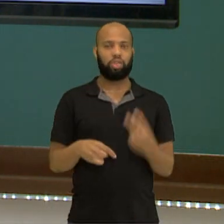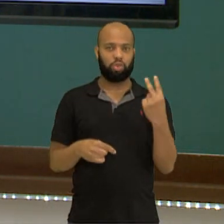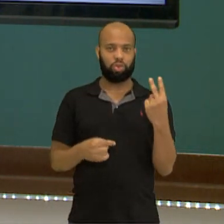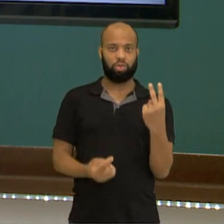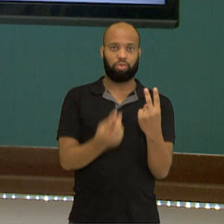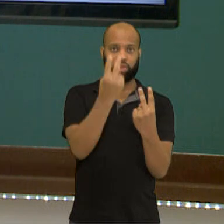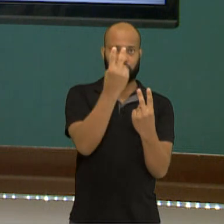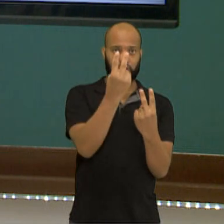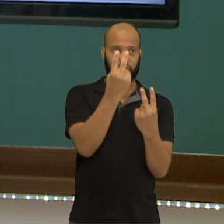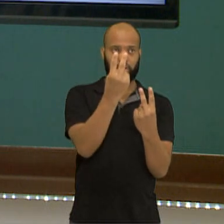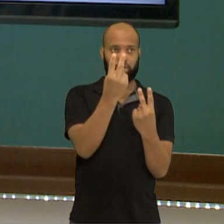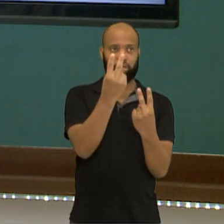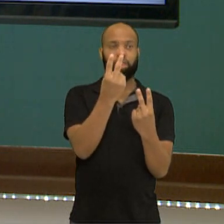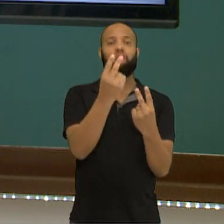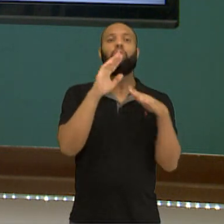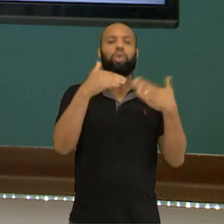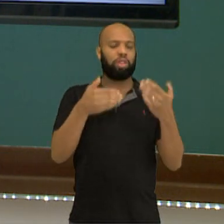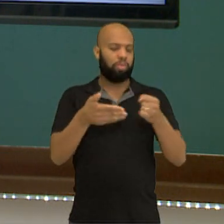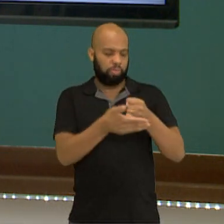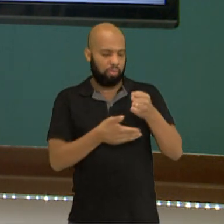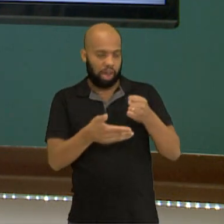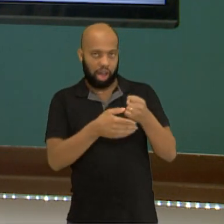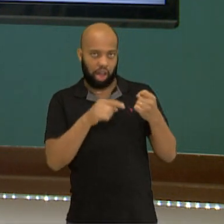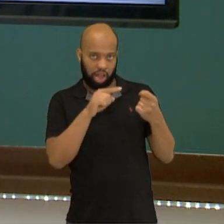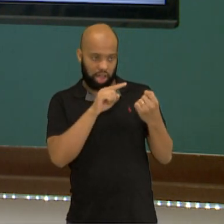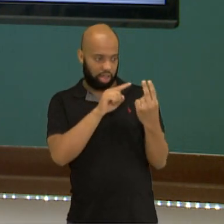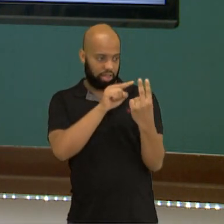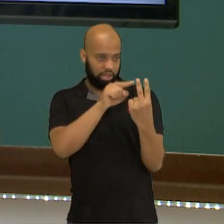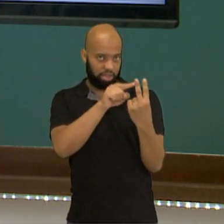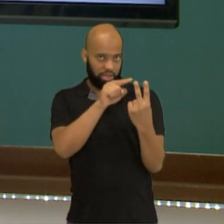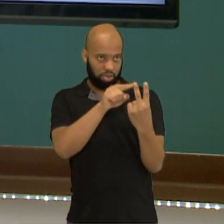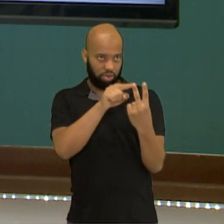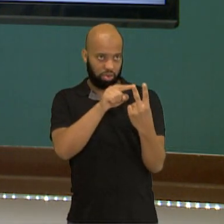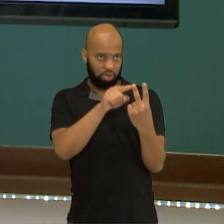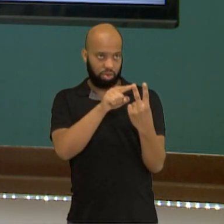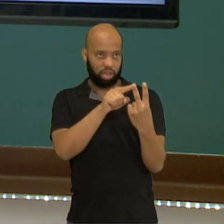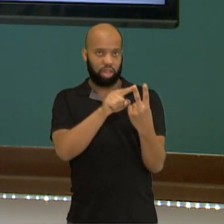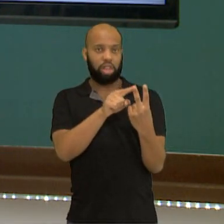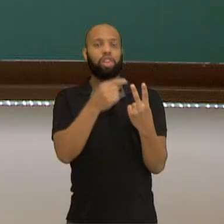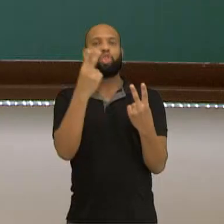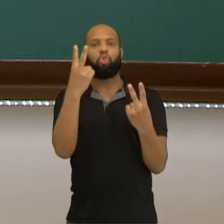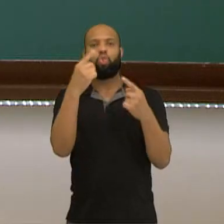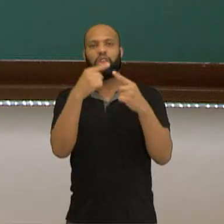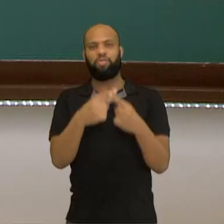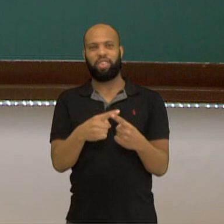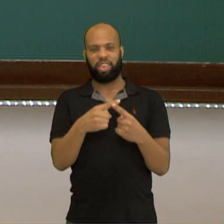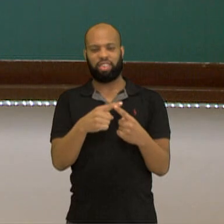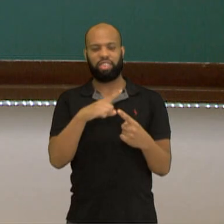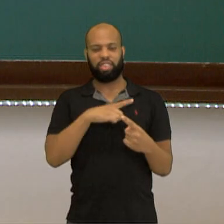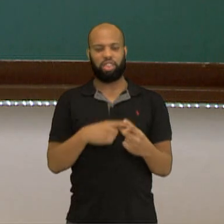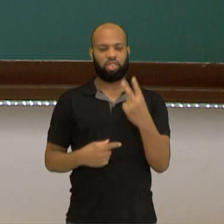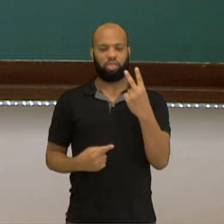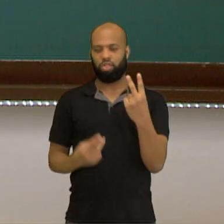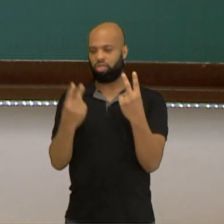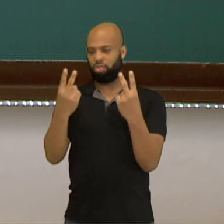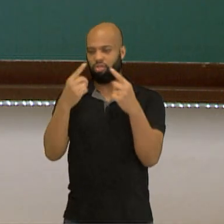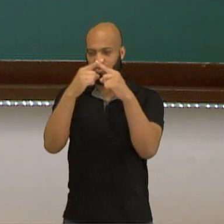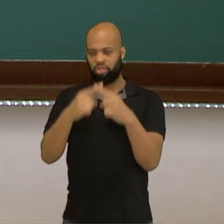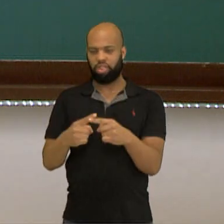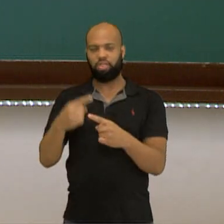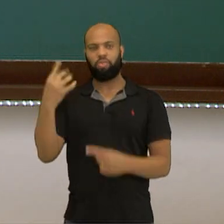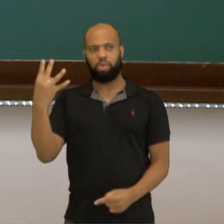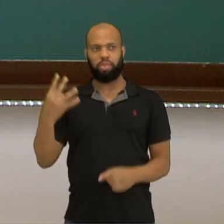quadrado, a base 2 vai se repetir duas vezes, ou seja, dois fatores. 2 vezes